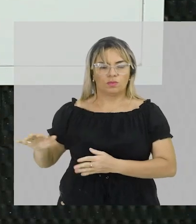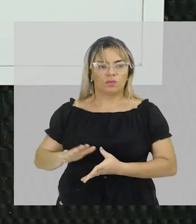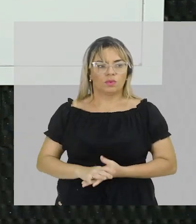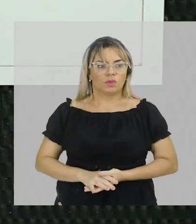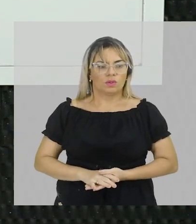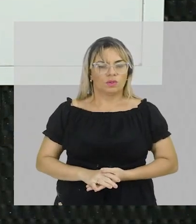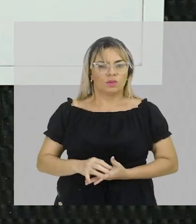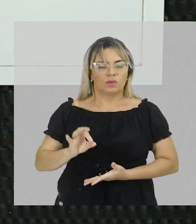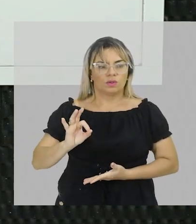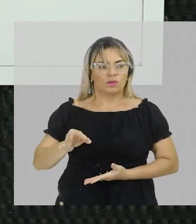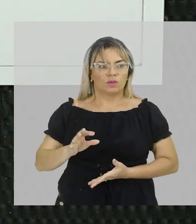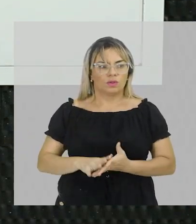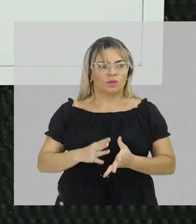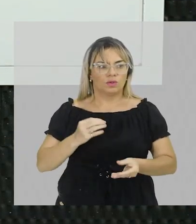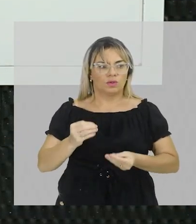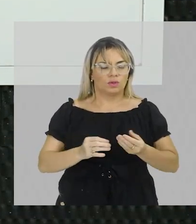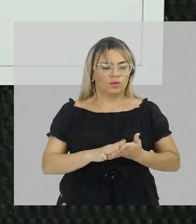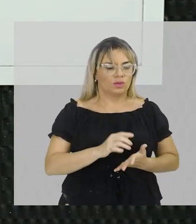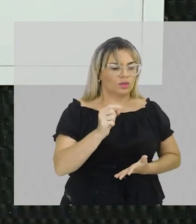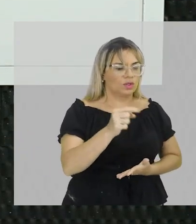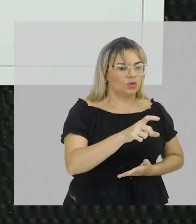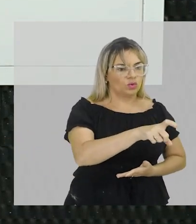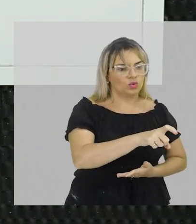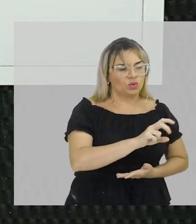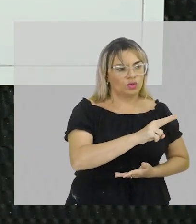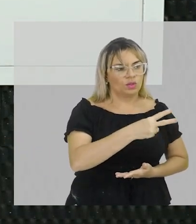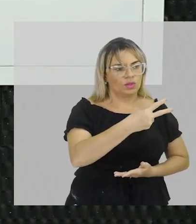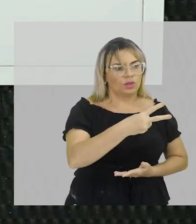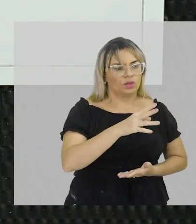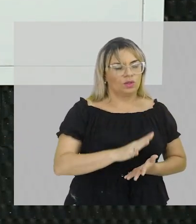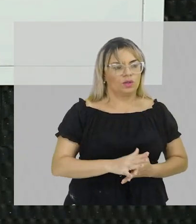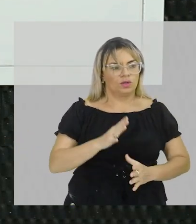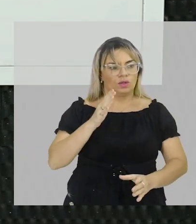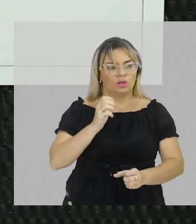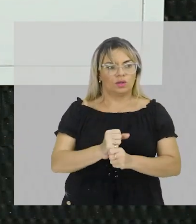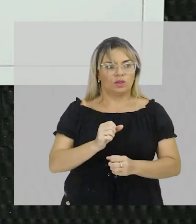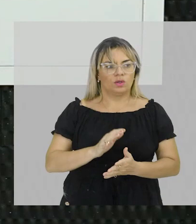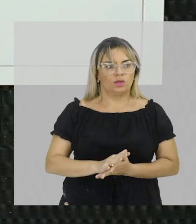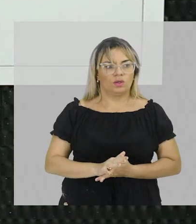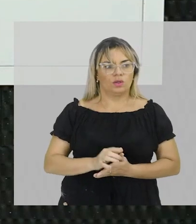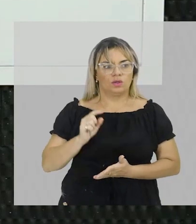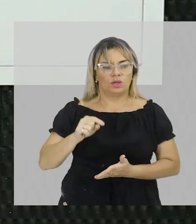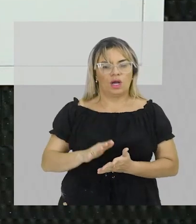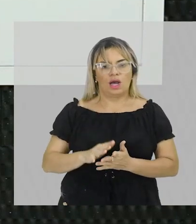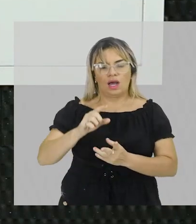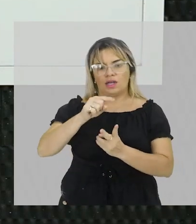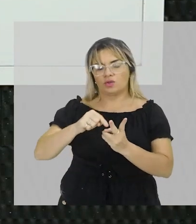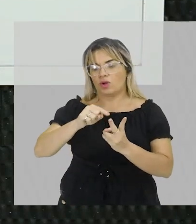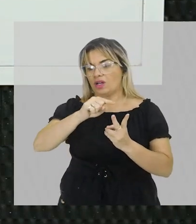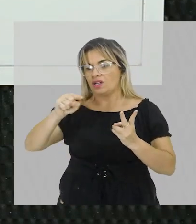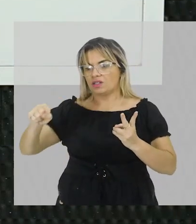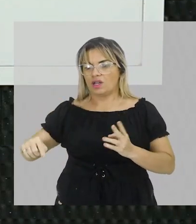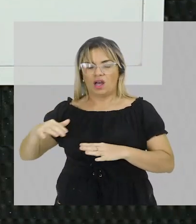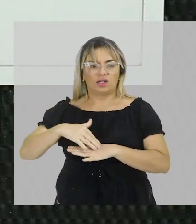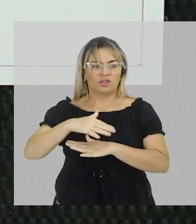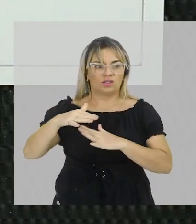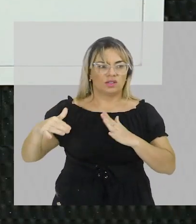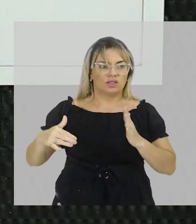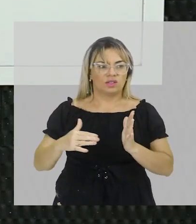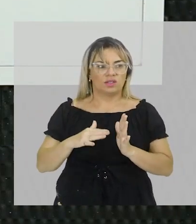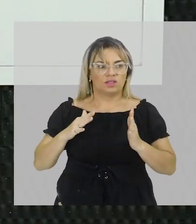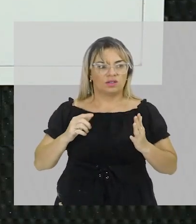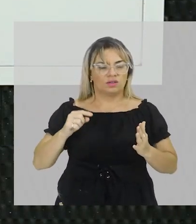Certo? E como aqui eu tenho x ao quadrado, eu vou calcular a raiz quadrada disso aqui, ó. Tá? Quando eu tiro a